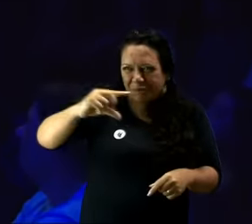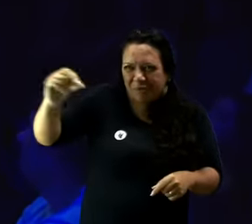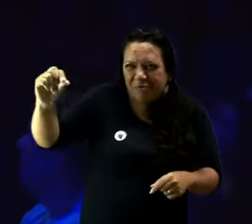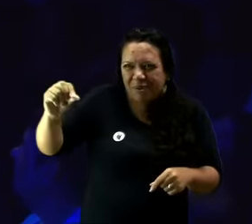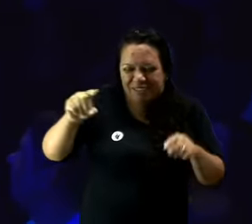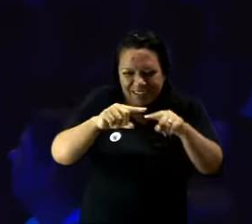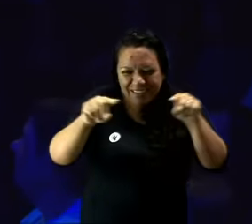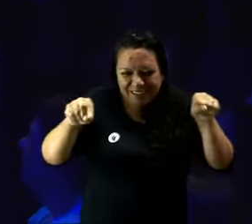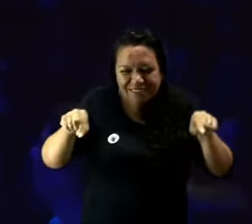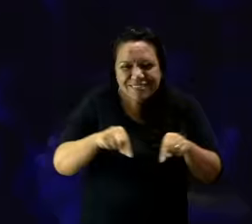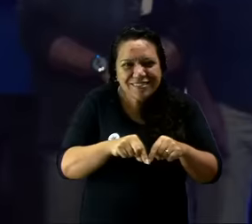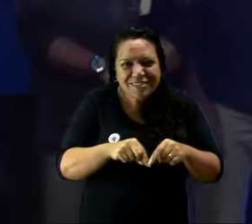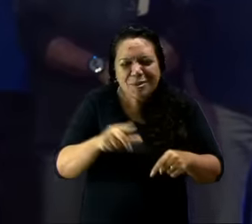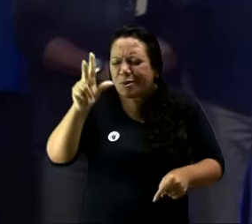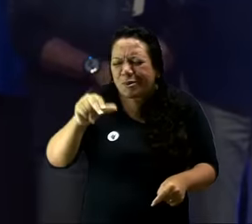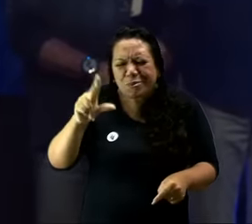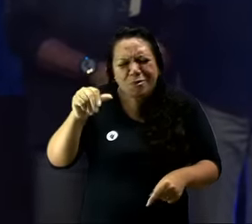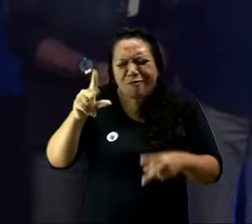o mesmo.